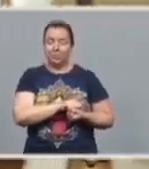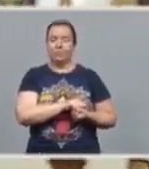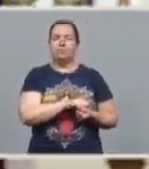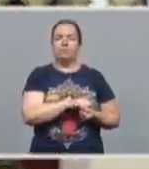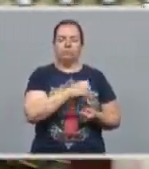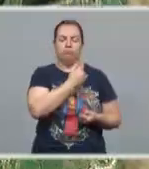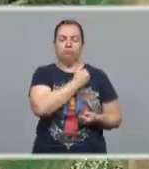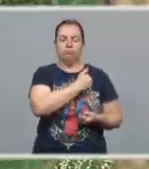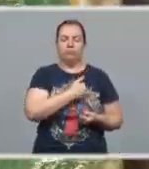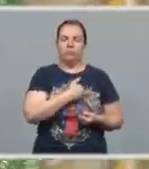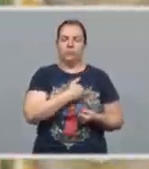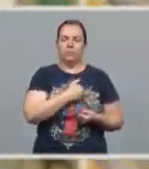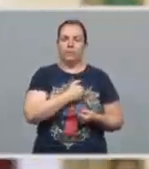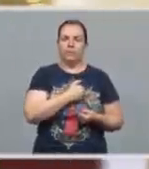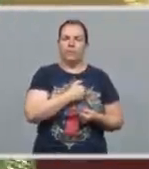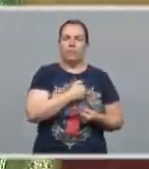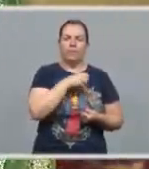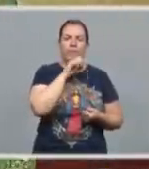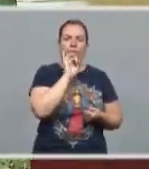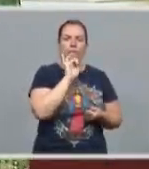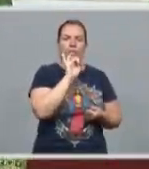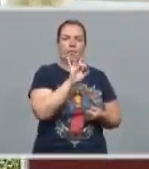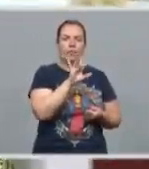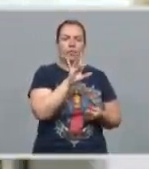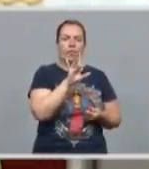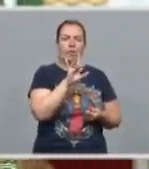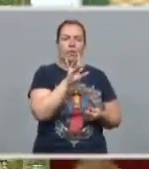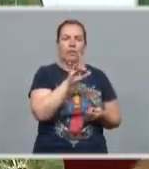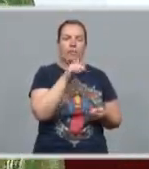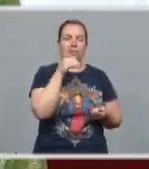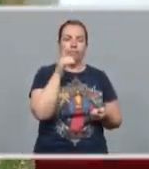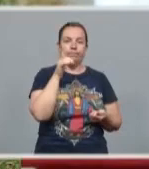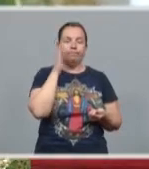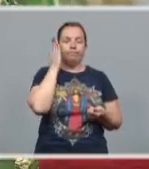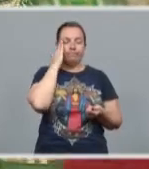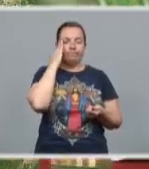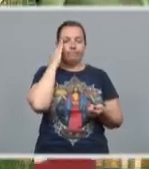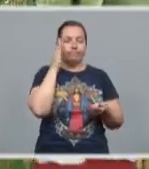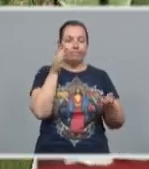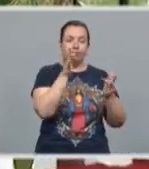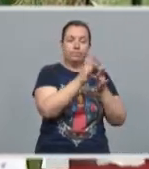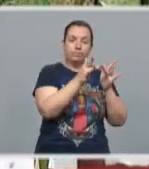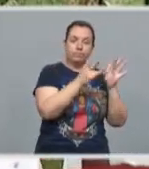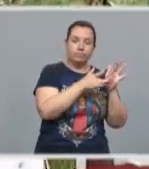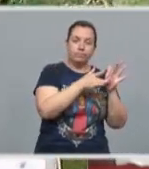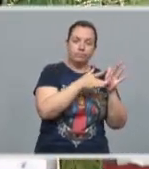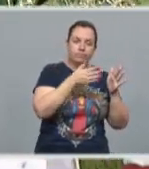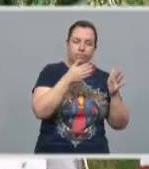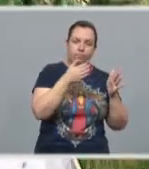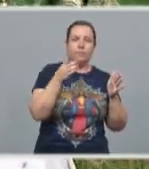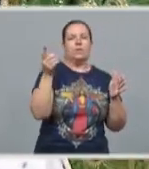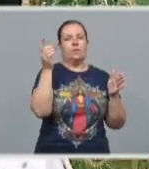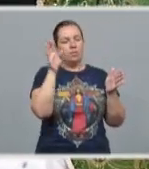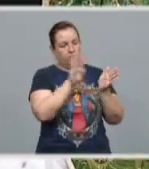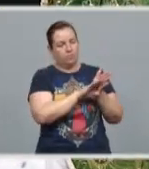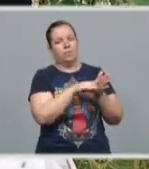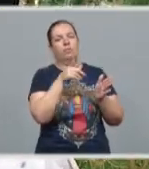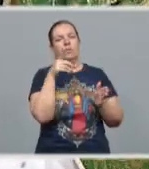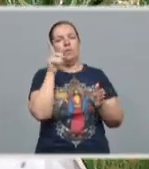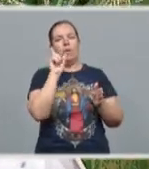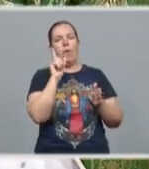João, ele só não antecipou Jesus vindo enquanto nascimento e tendo nascido